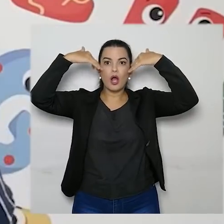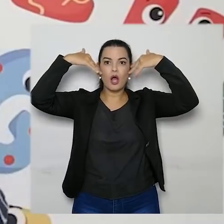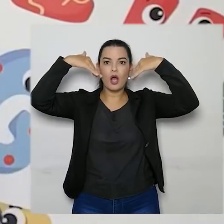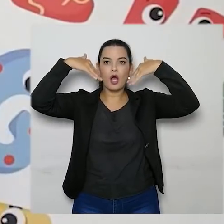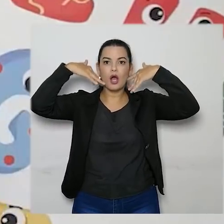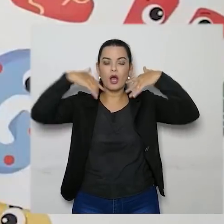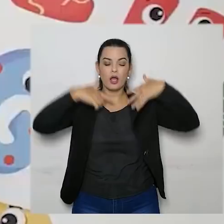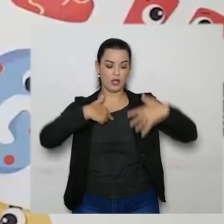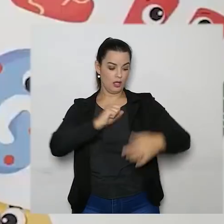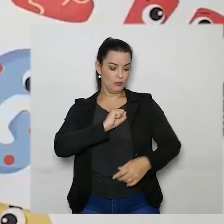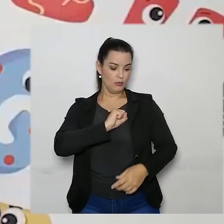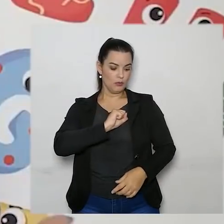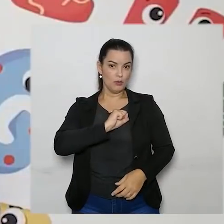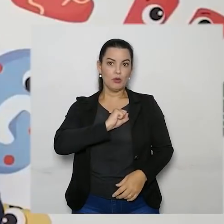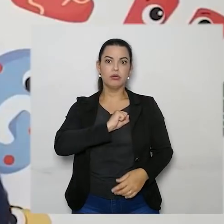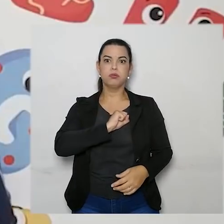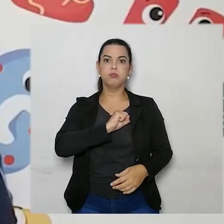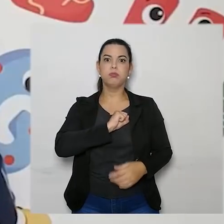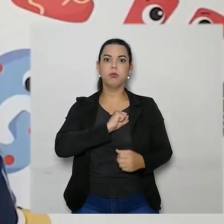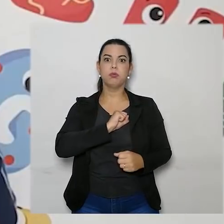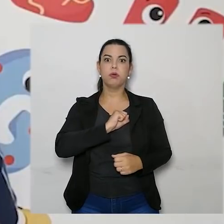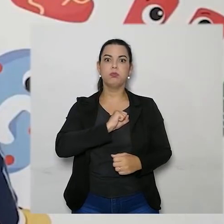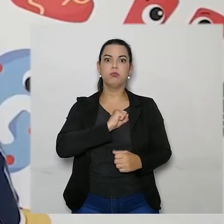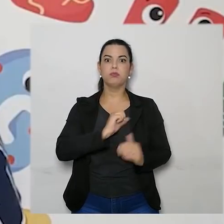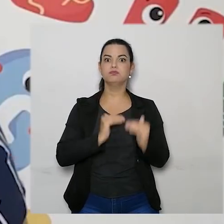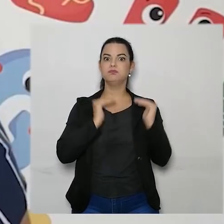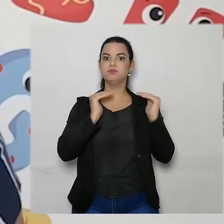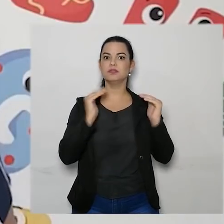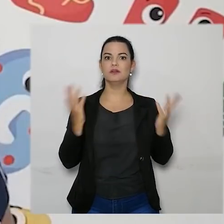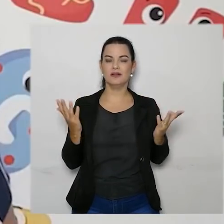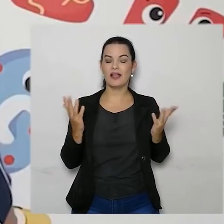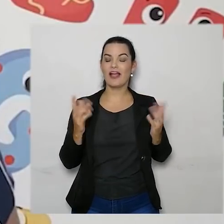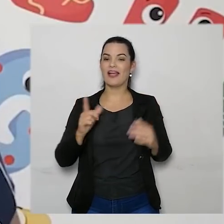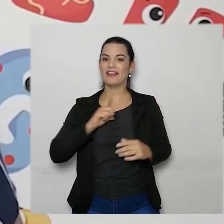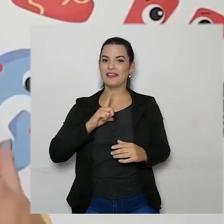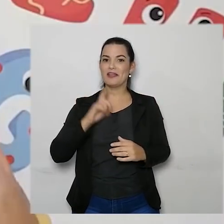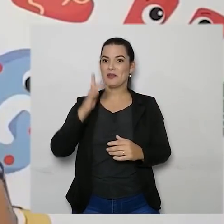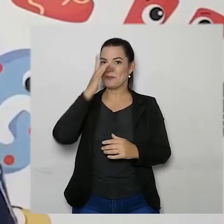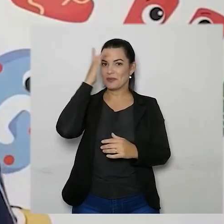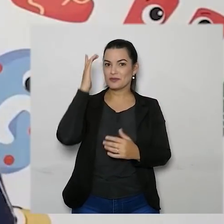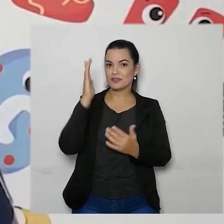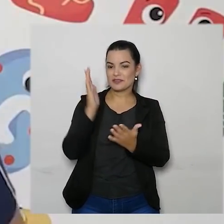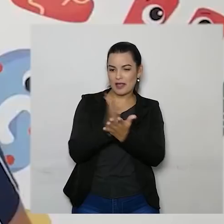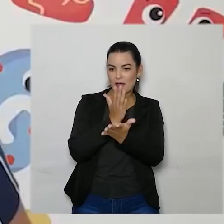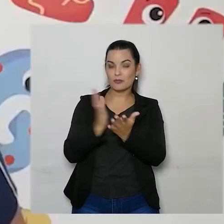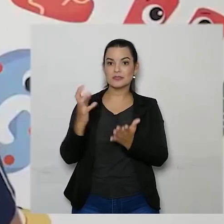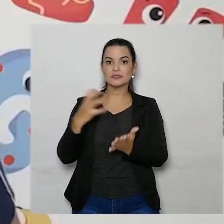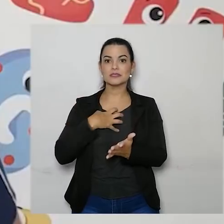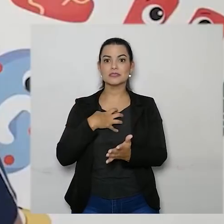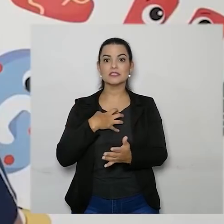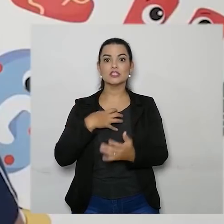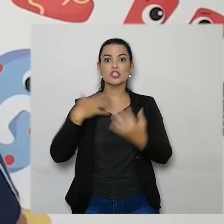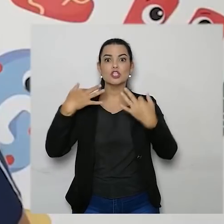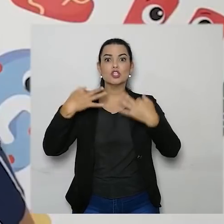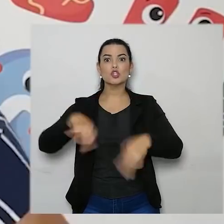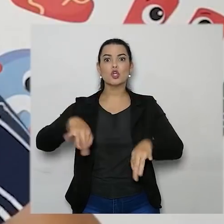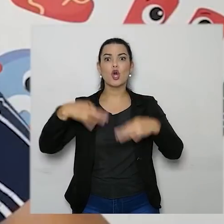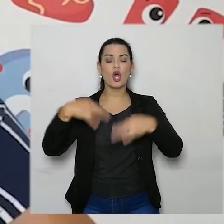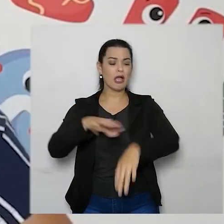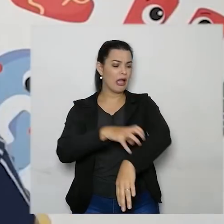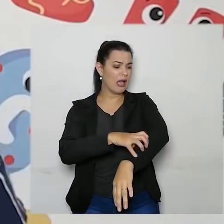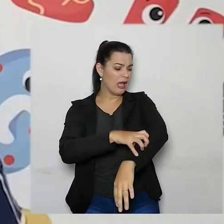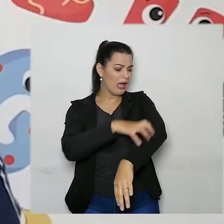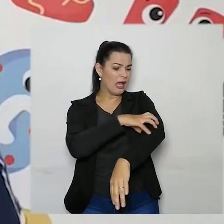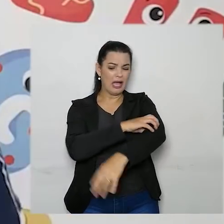o coração acelera, dá até palpitação. Temos pessoas que começam a sentir dores no corpo